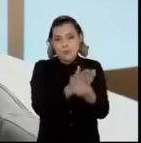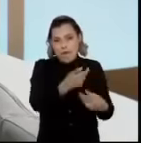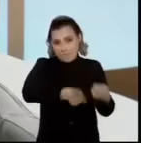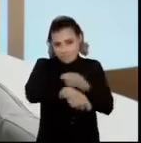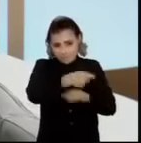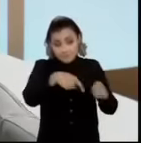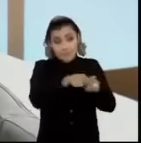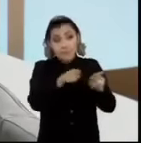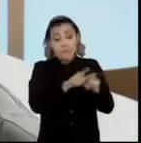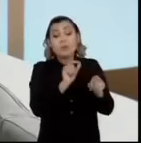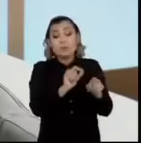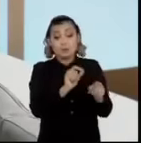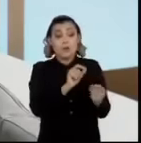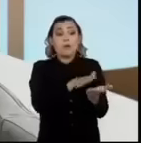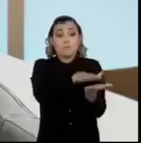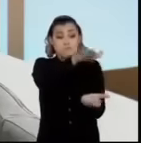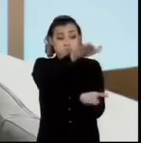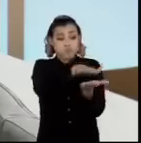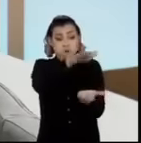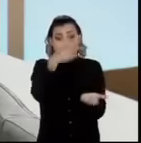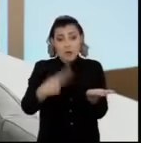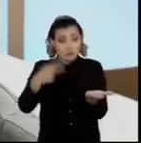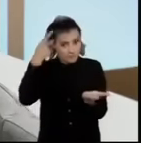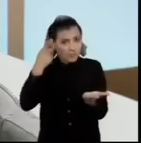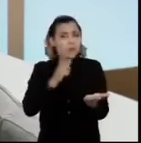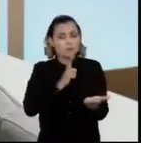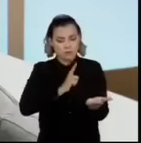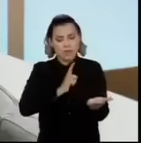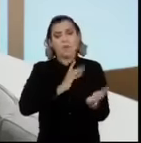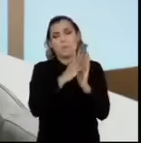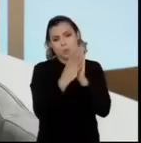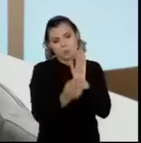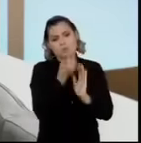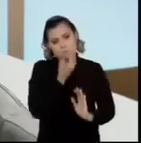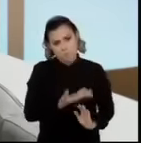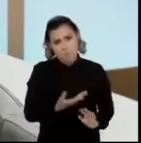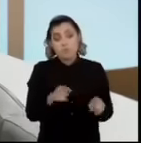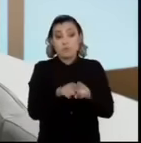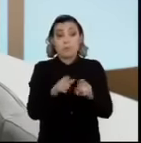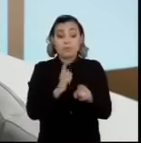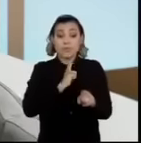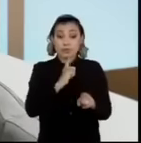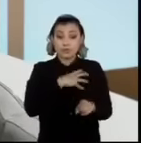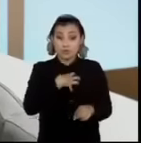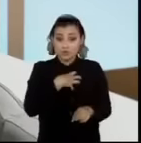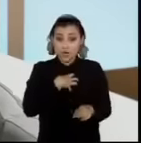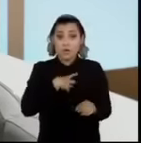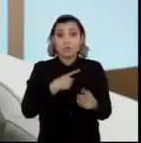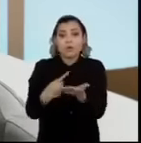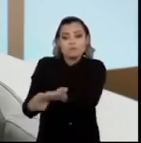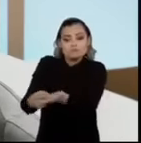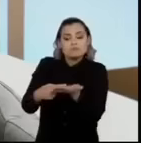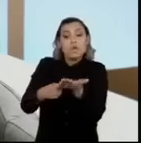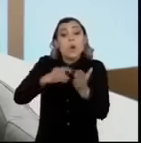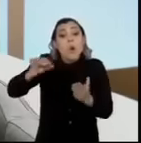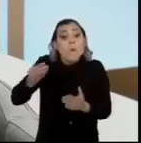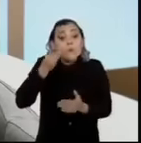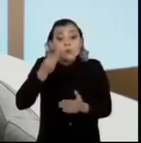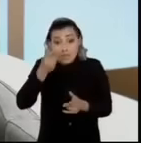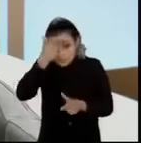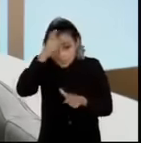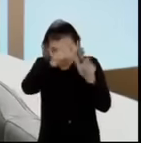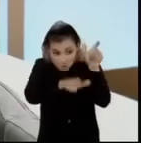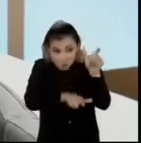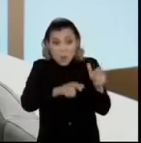já é bem feito, com sucesso em São Paulo, quando você introduz esse sistema da conciliação, dá oportunidade para que o